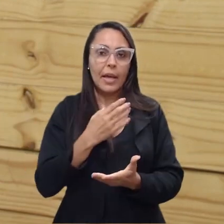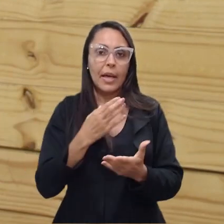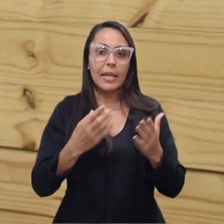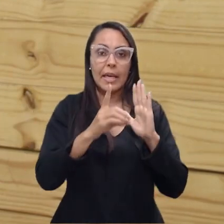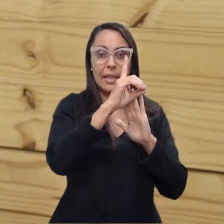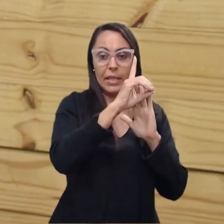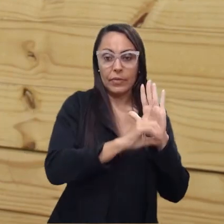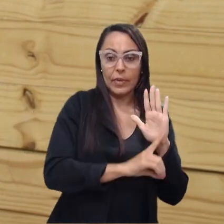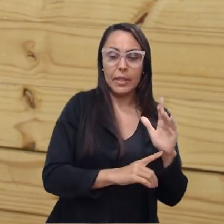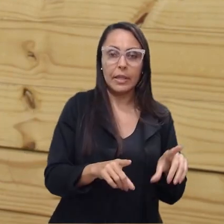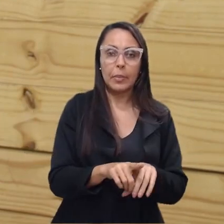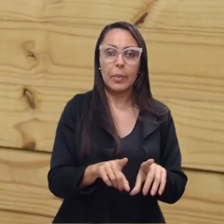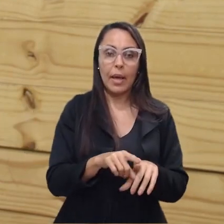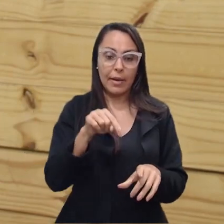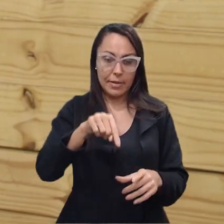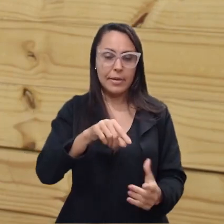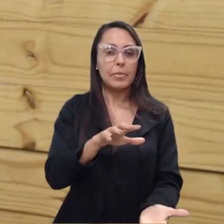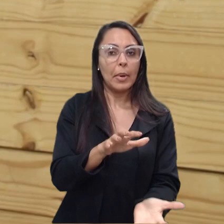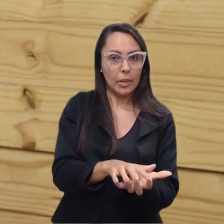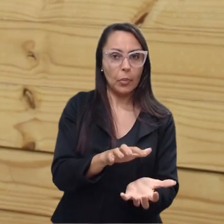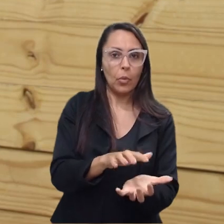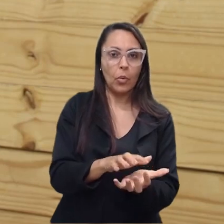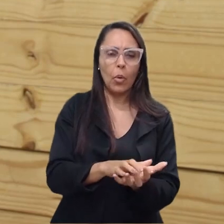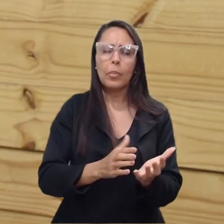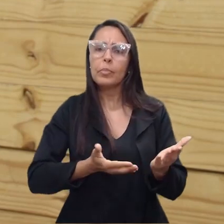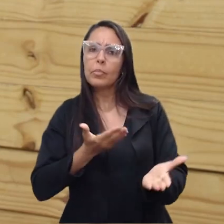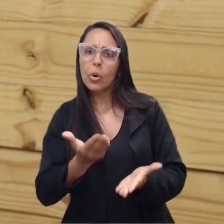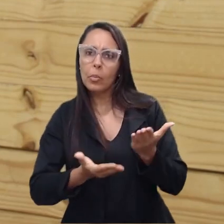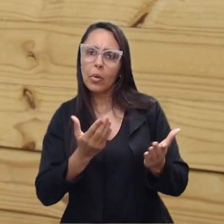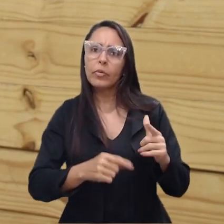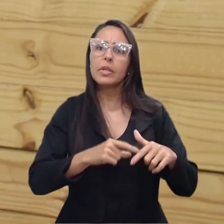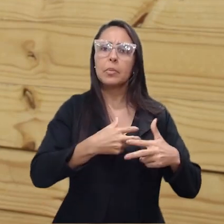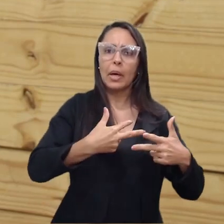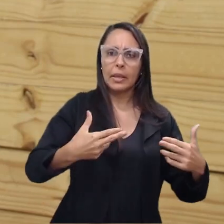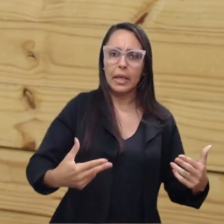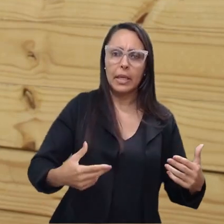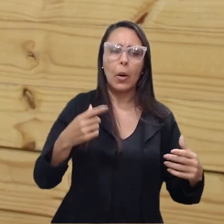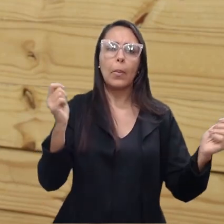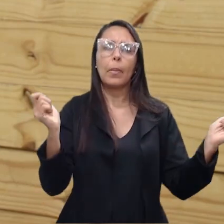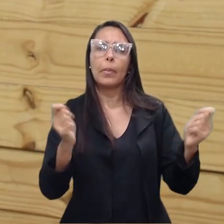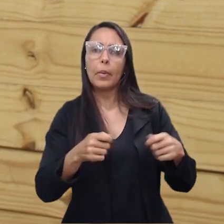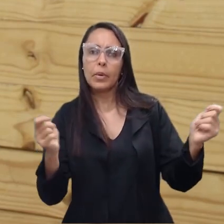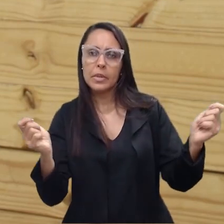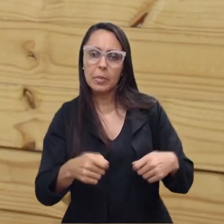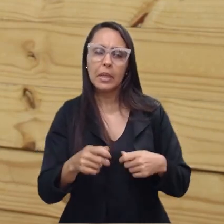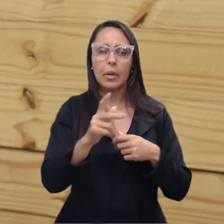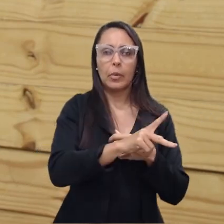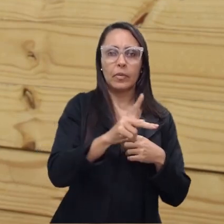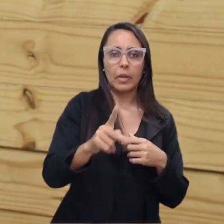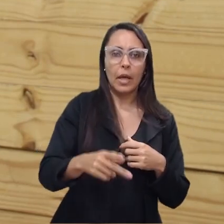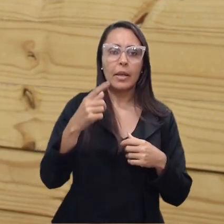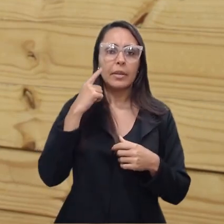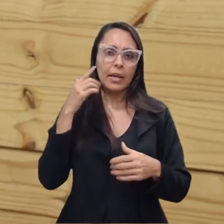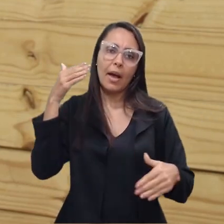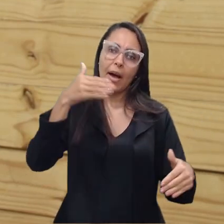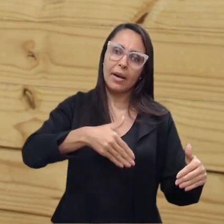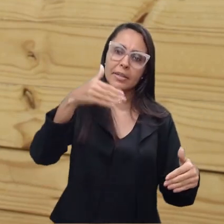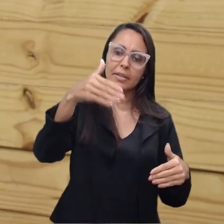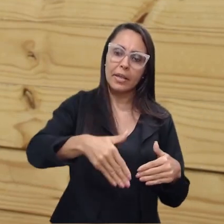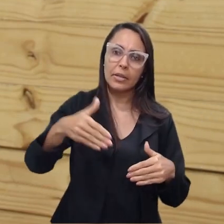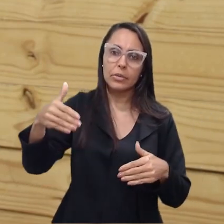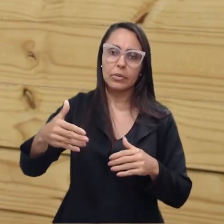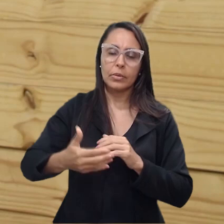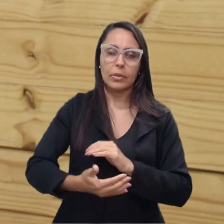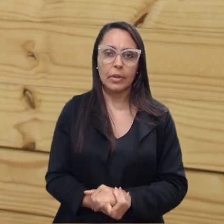no nosso caso do Estado de Pernambuco, promover aí esse material didático, possibilitar que os docentes tenham acesso a esse material didático.